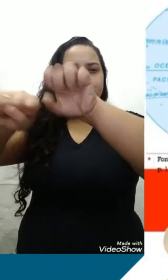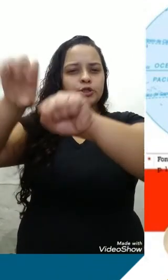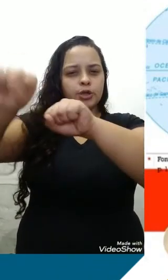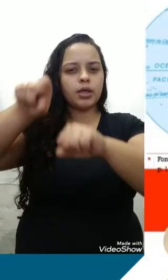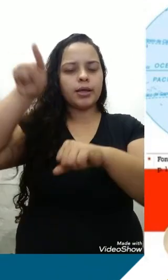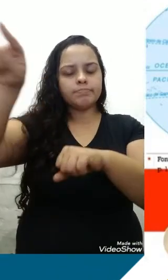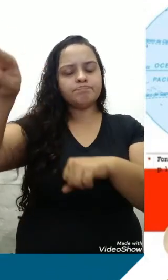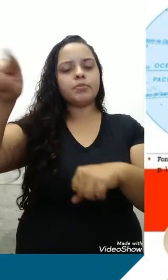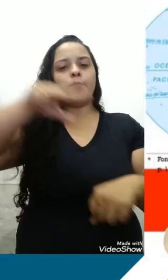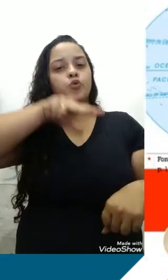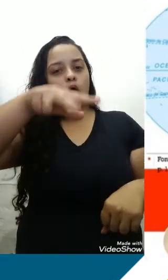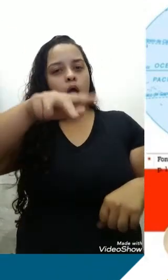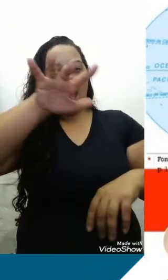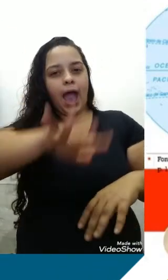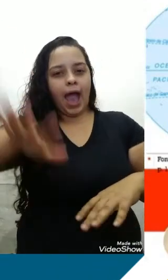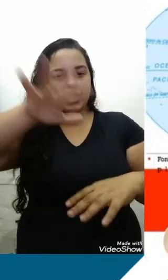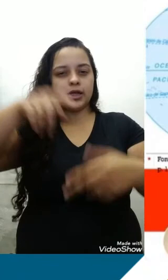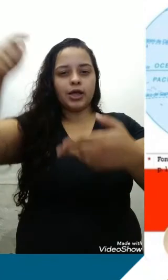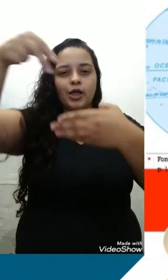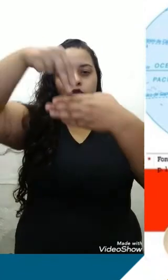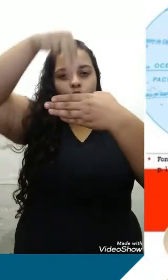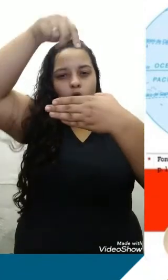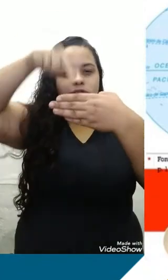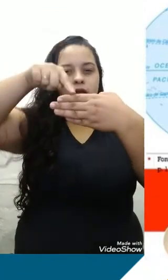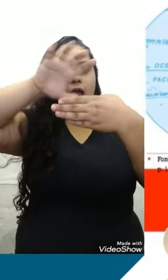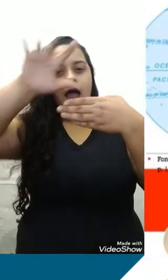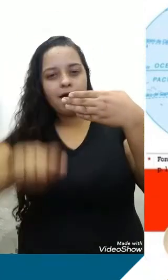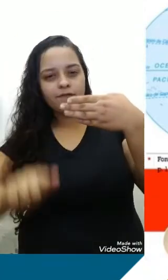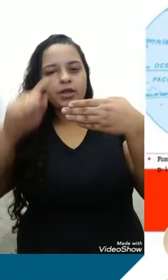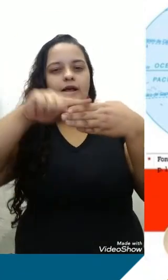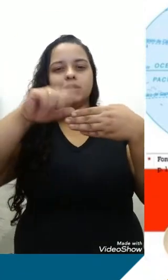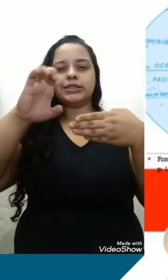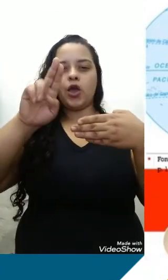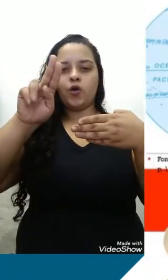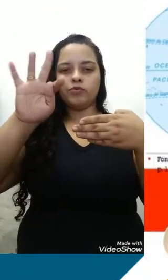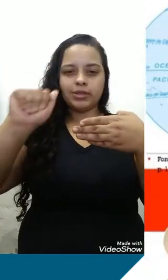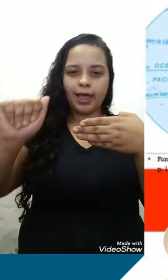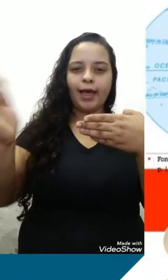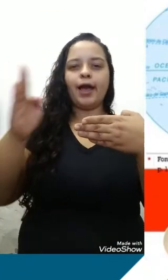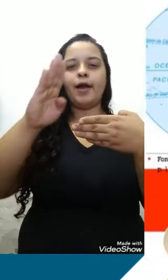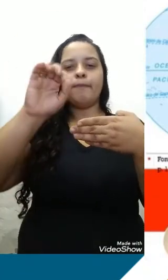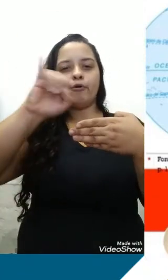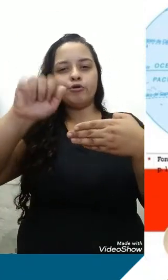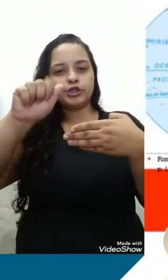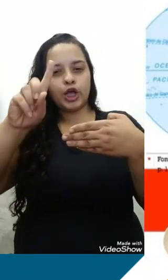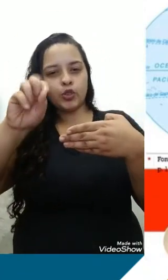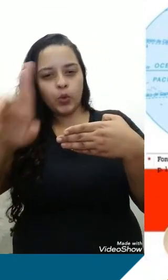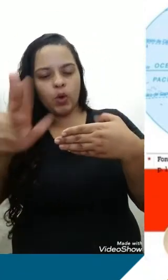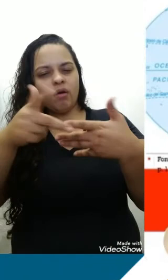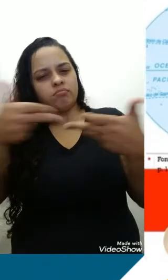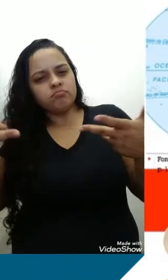África, Celta, Cabo Bojador, a região de Açores, da Ilha da Madeira, mostrando